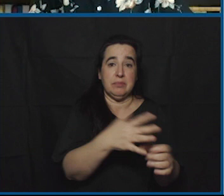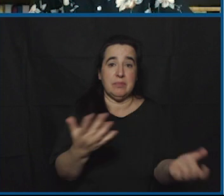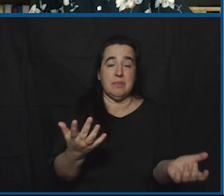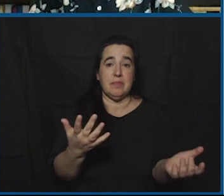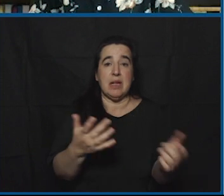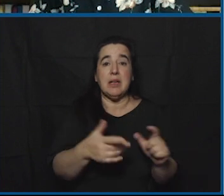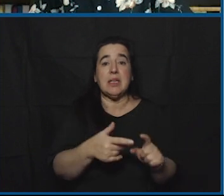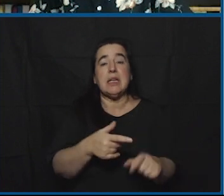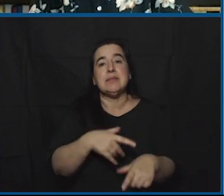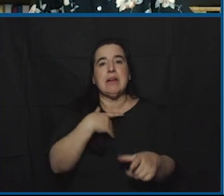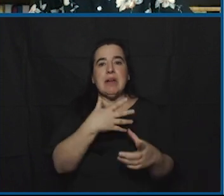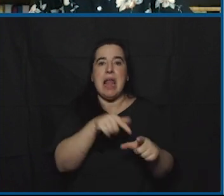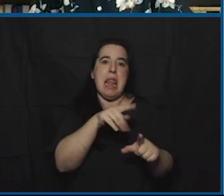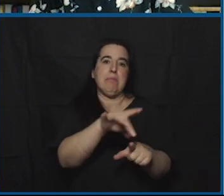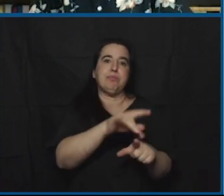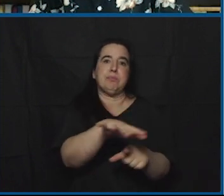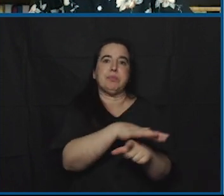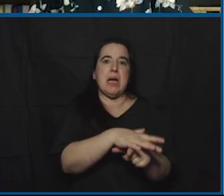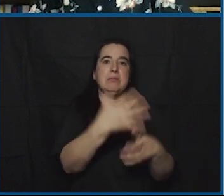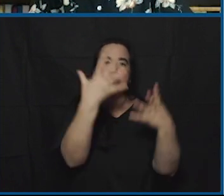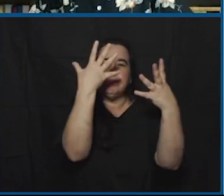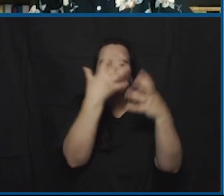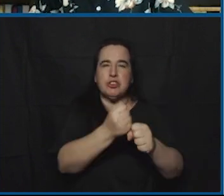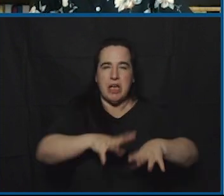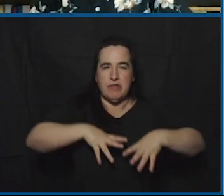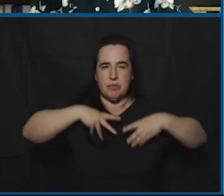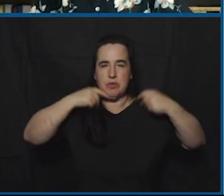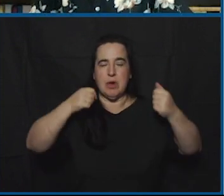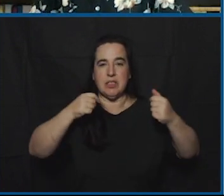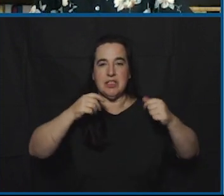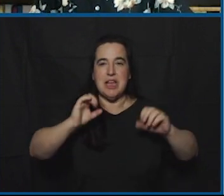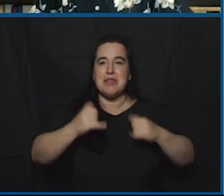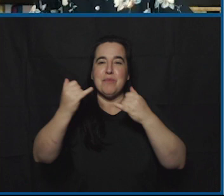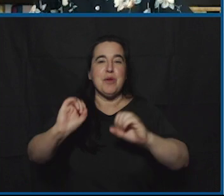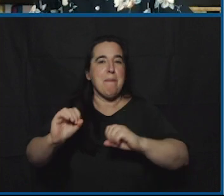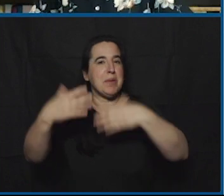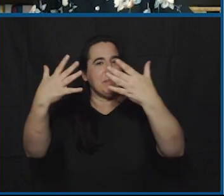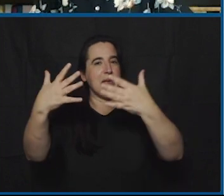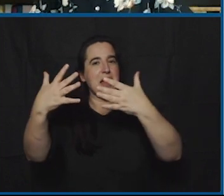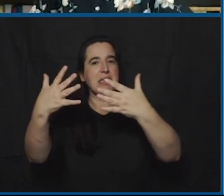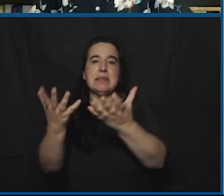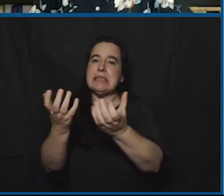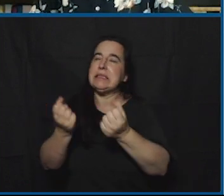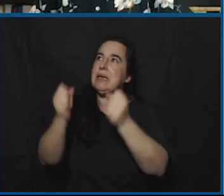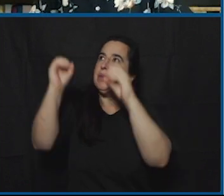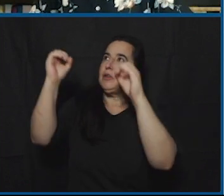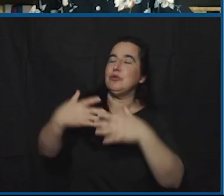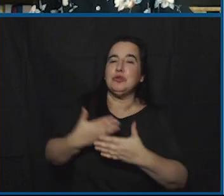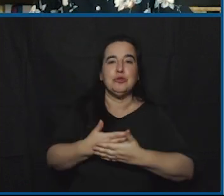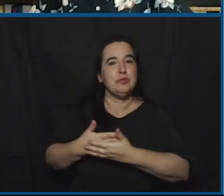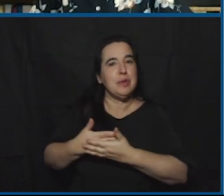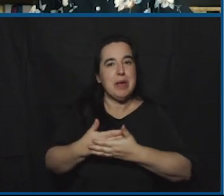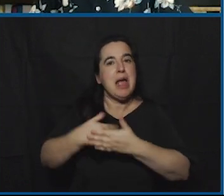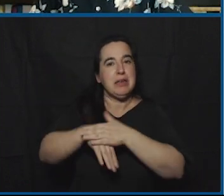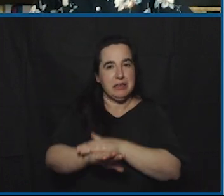as pessoas estavam em trevas espirituais, vai ser a primeira que vai ser abençoada com a luz desta criança que irá